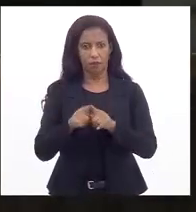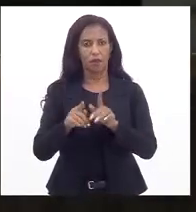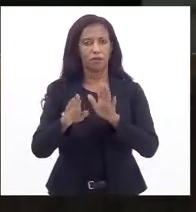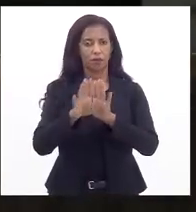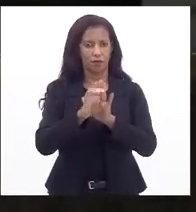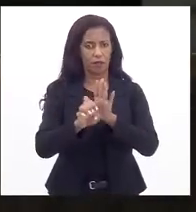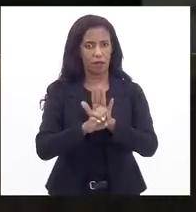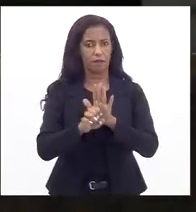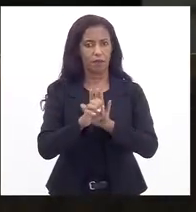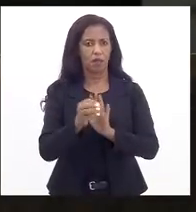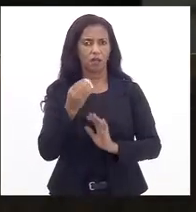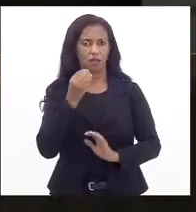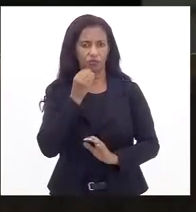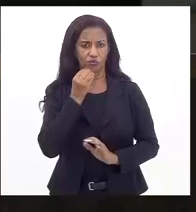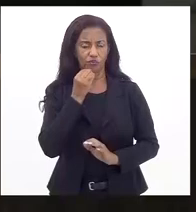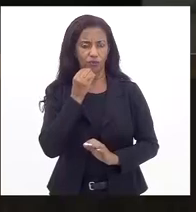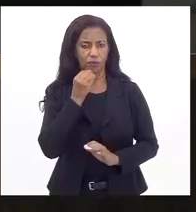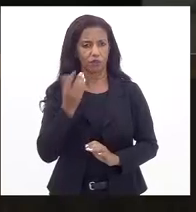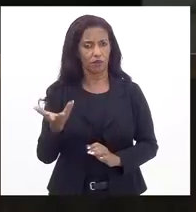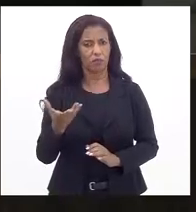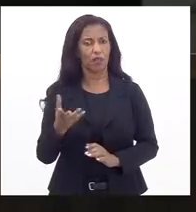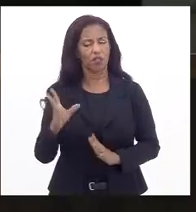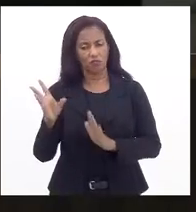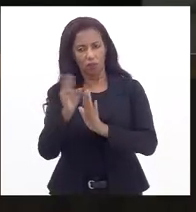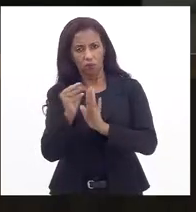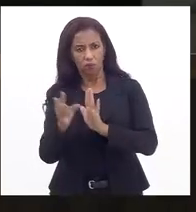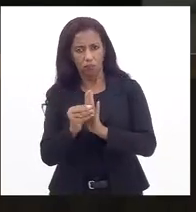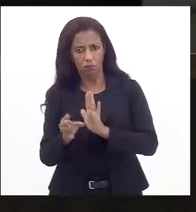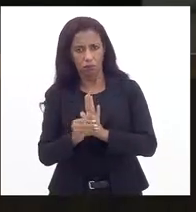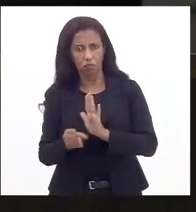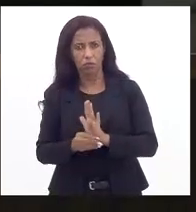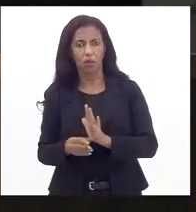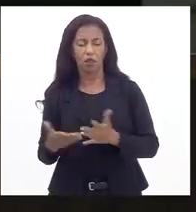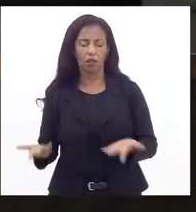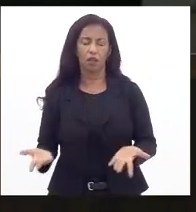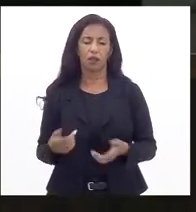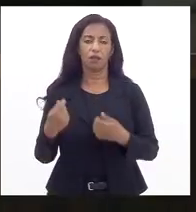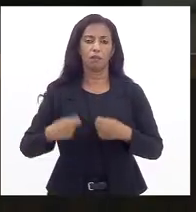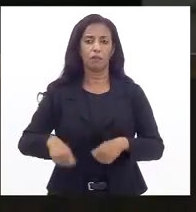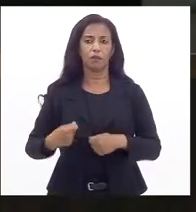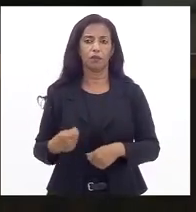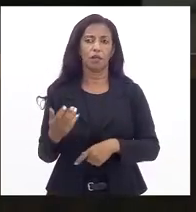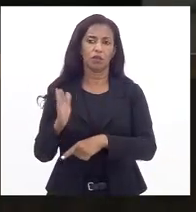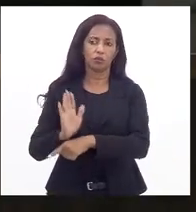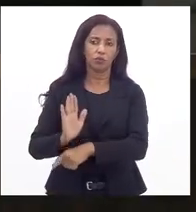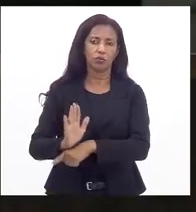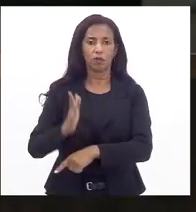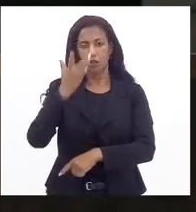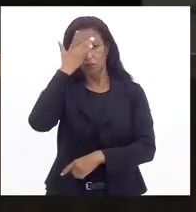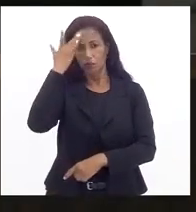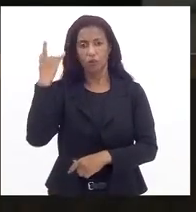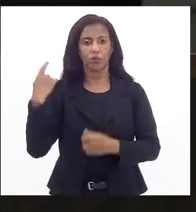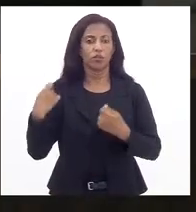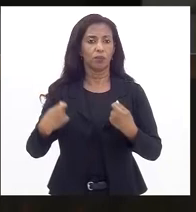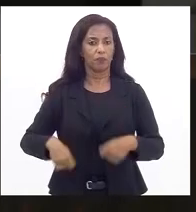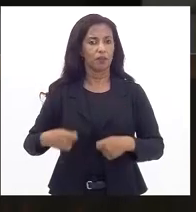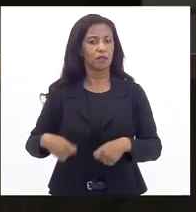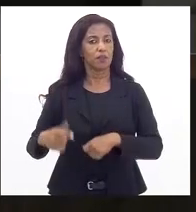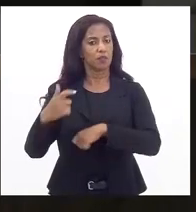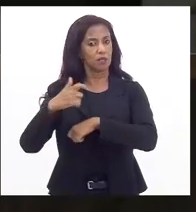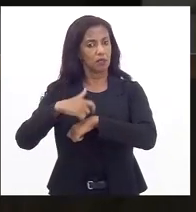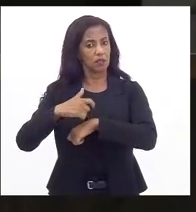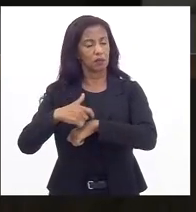fez emenda sem medo de transparências uma Catuaba uma continuar todas elas e é isso a gente precisa ajudar quem mais precisa e nesse